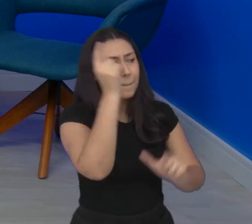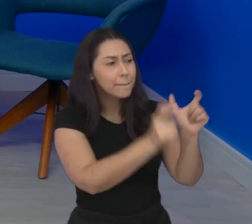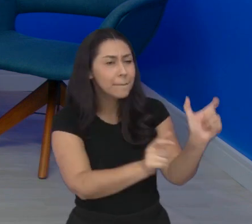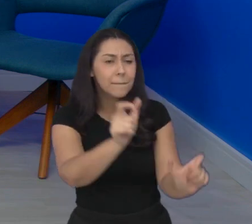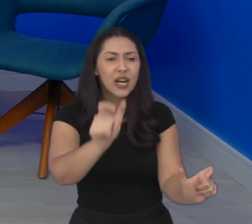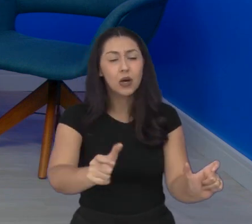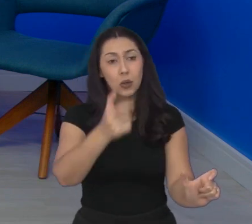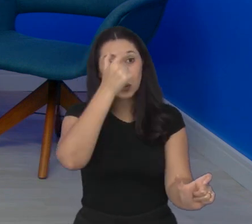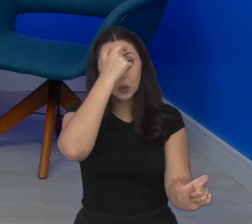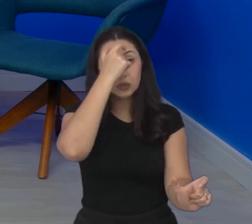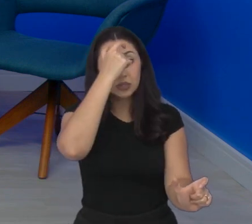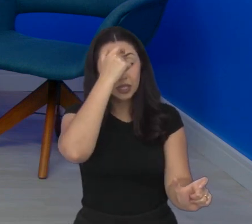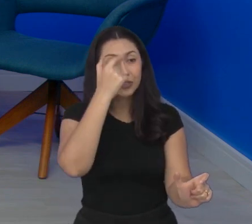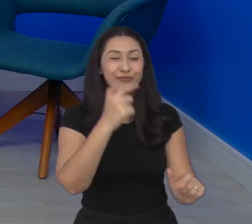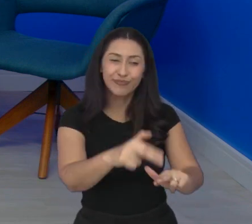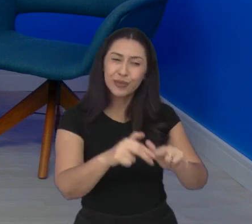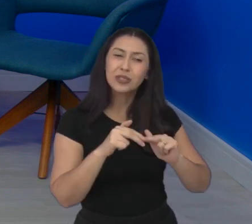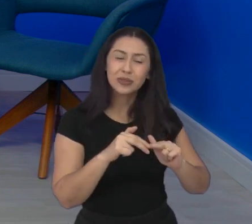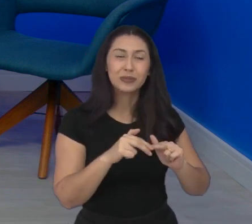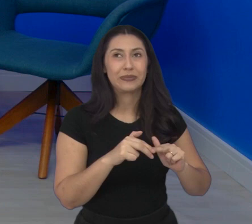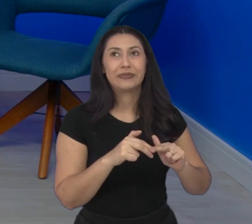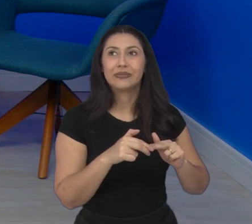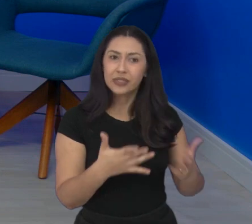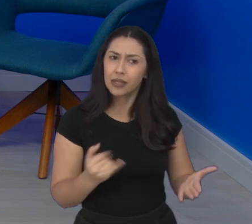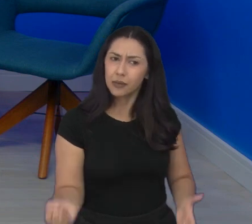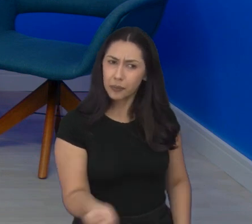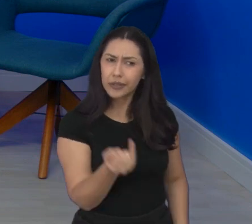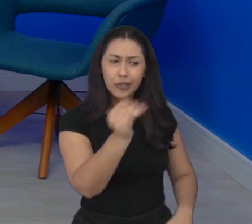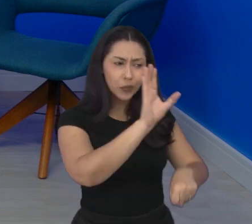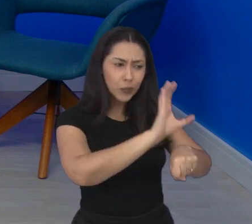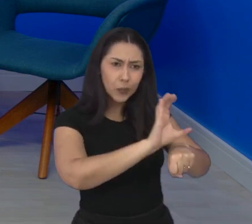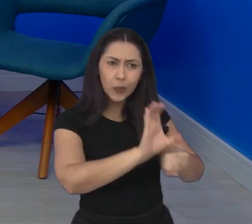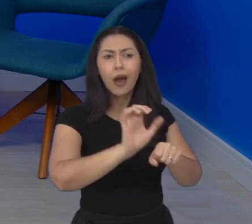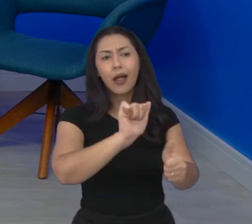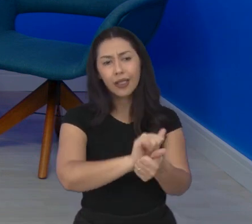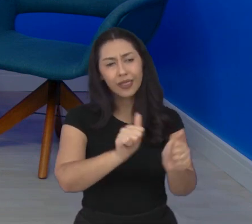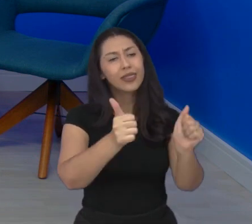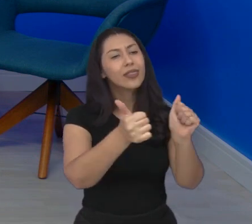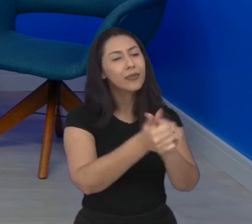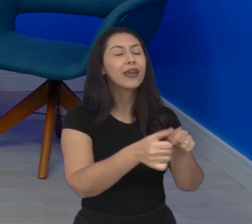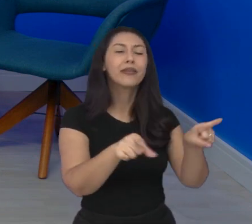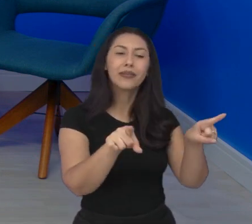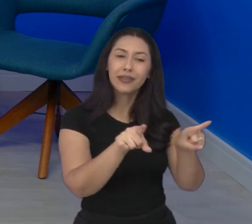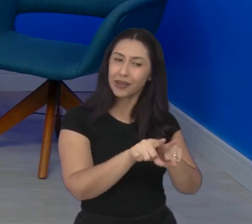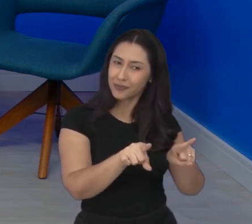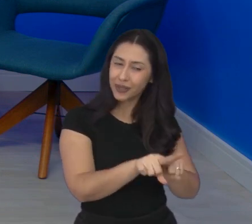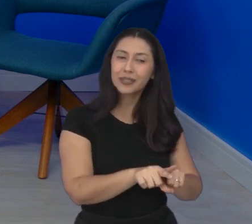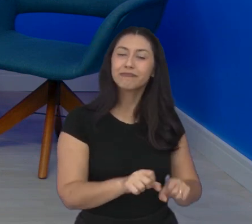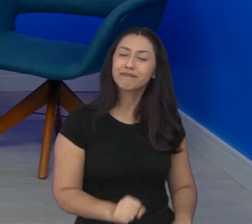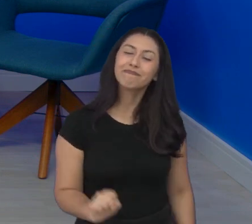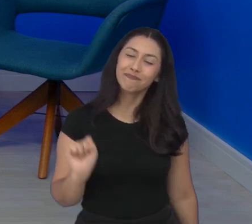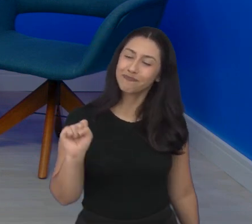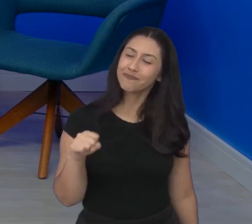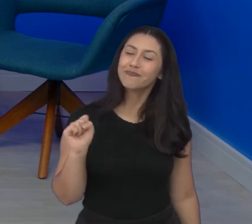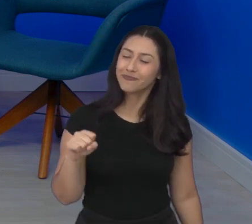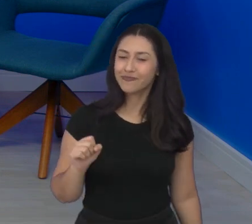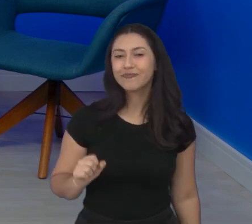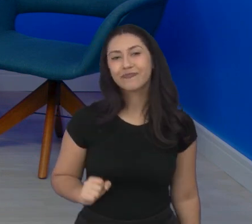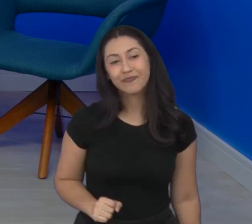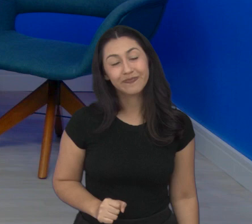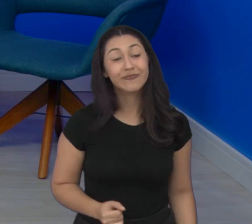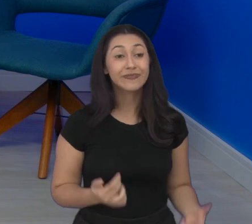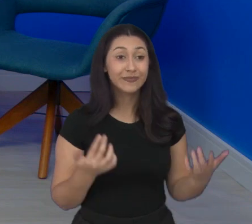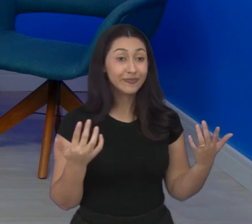né? As pessoas têm se conscientizado a respeito, então nada como essa mudança também aparecer de certa forma representada no Código Civil,